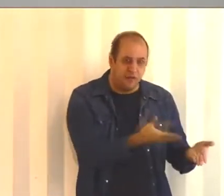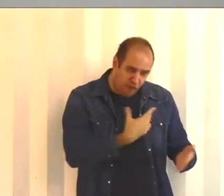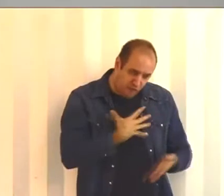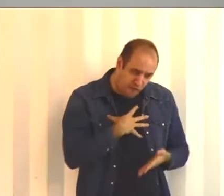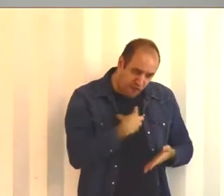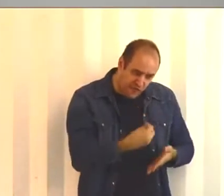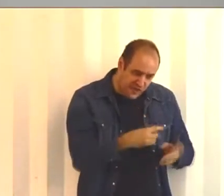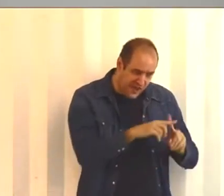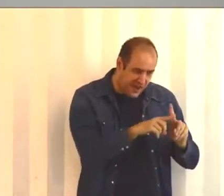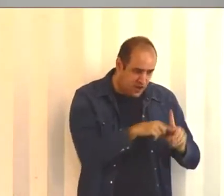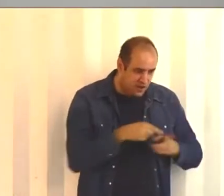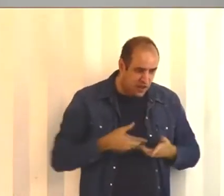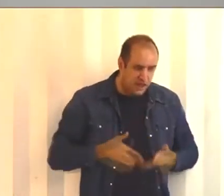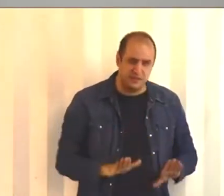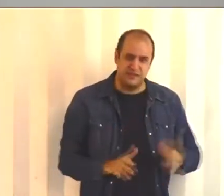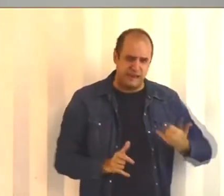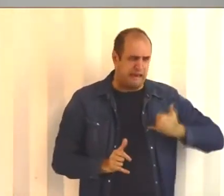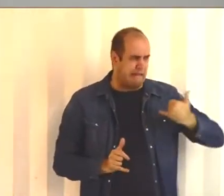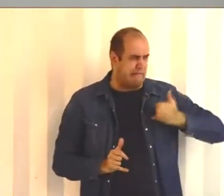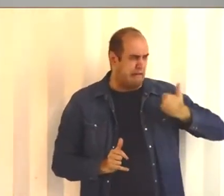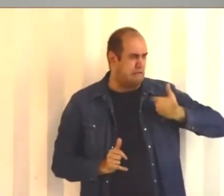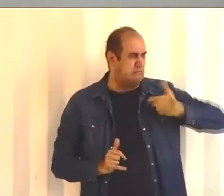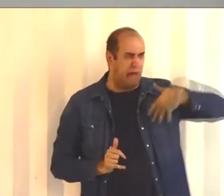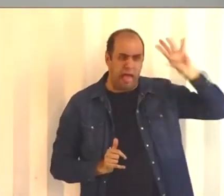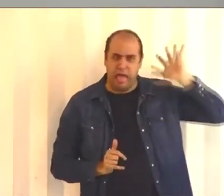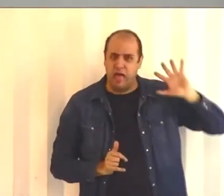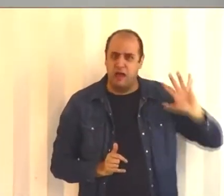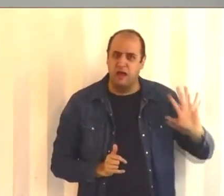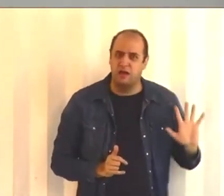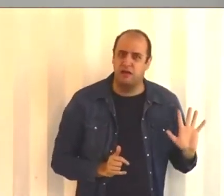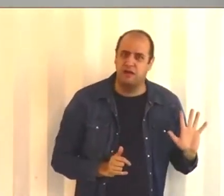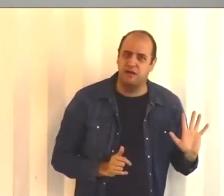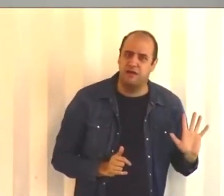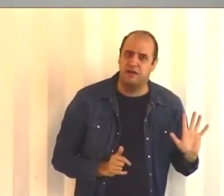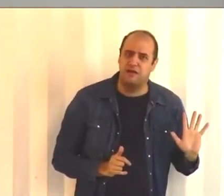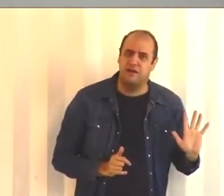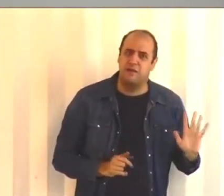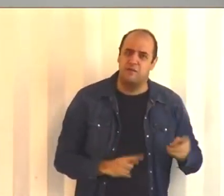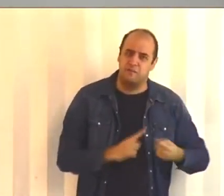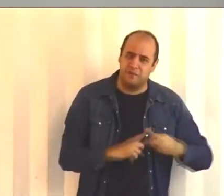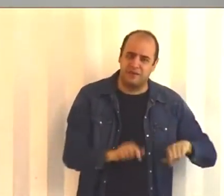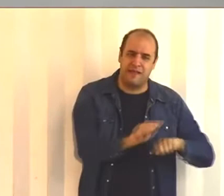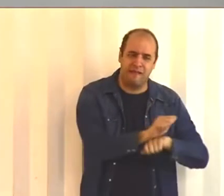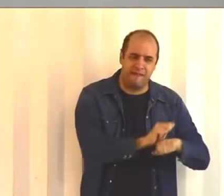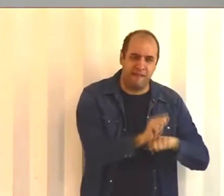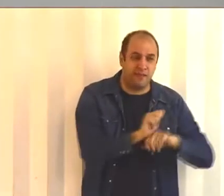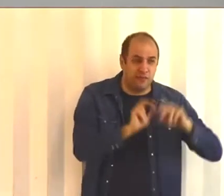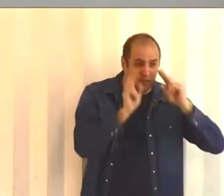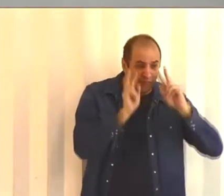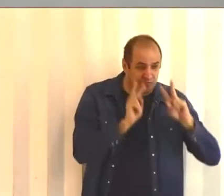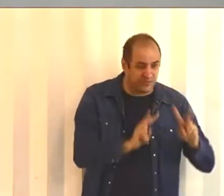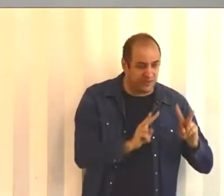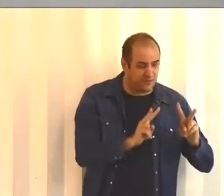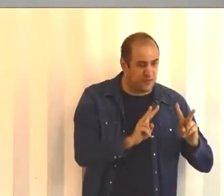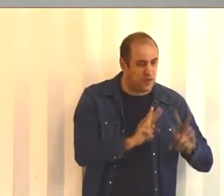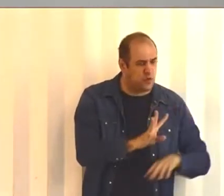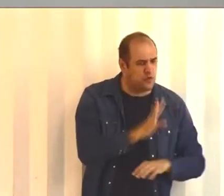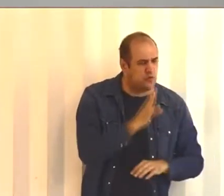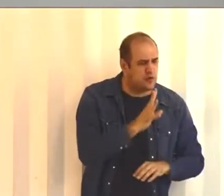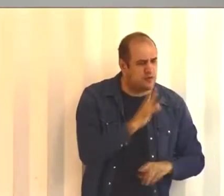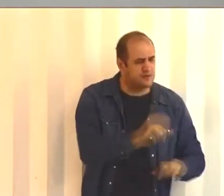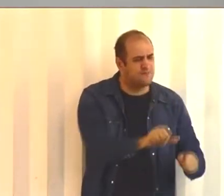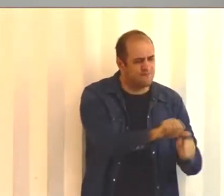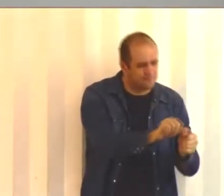filho. Abraão responde dentro da aliança e circuncida o seu filho. Por isso, pais, batizem